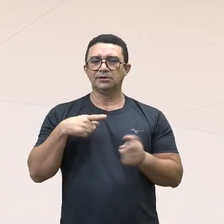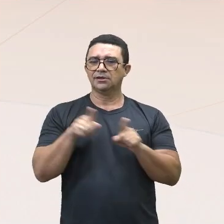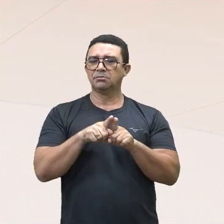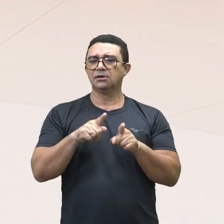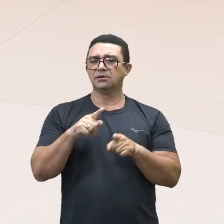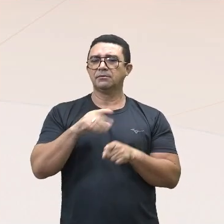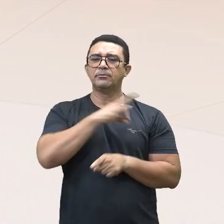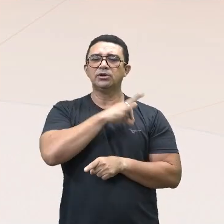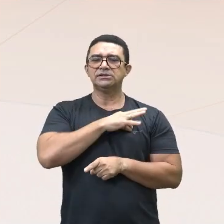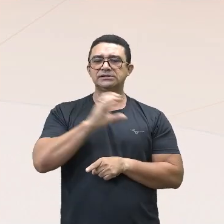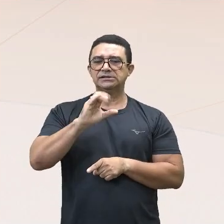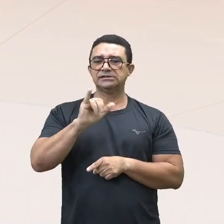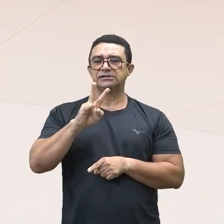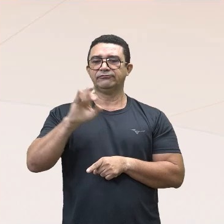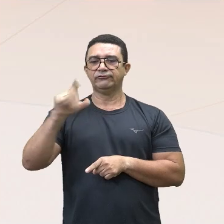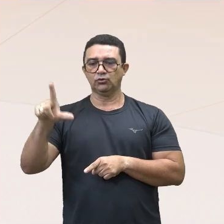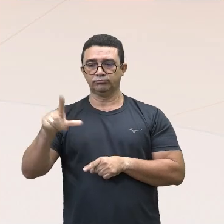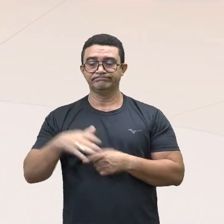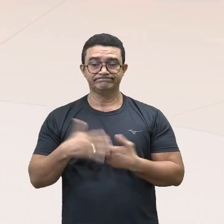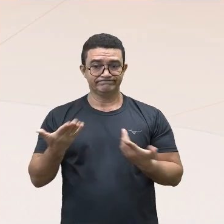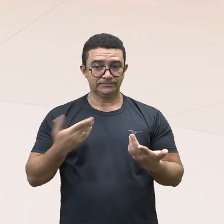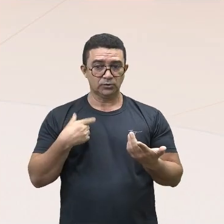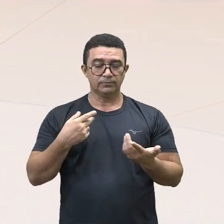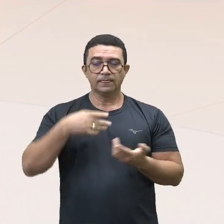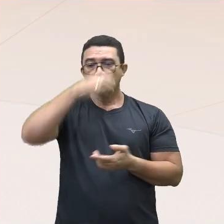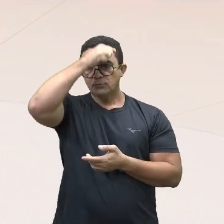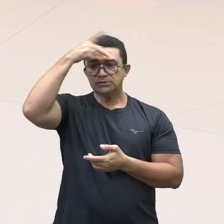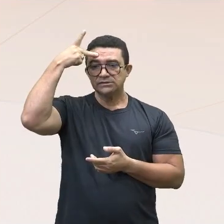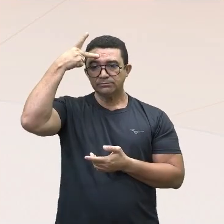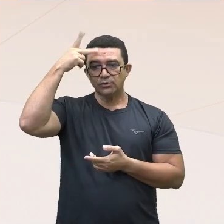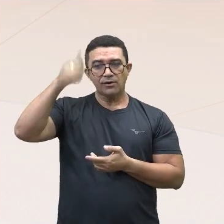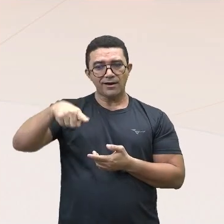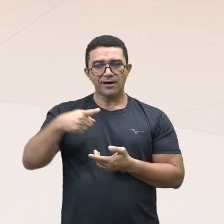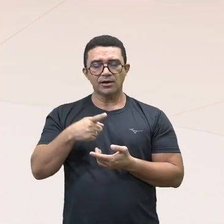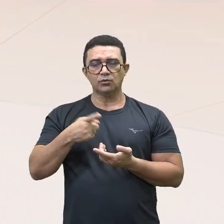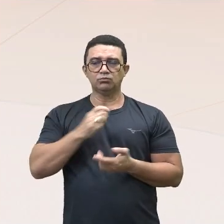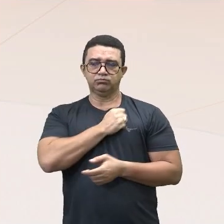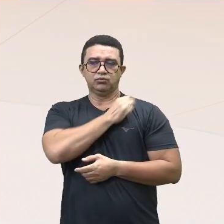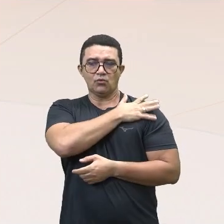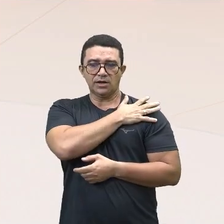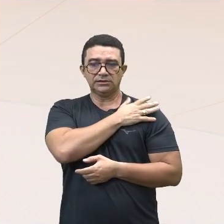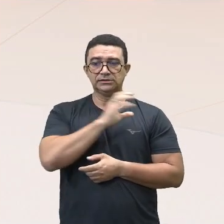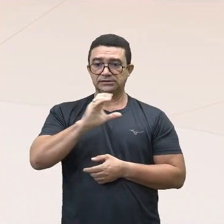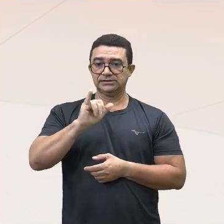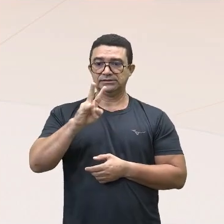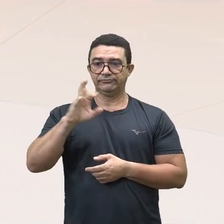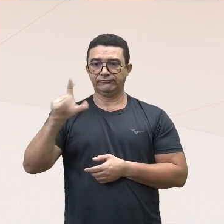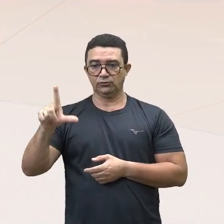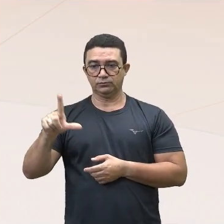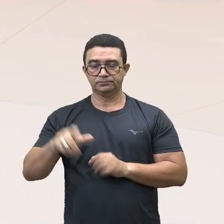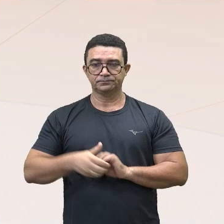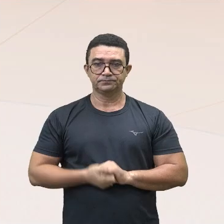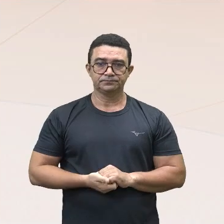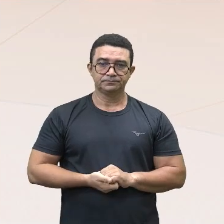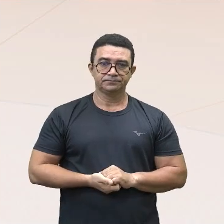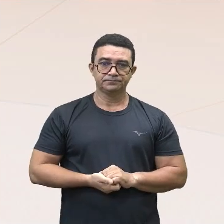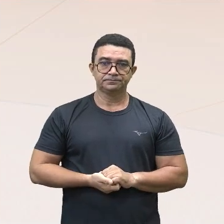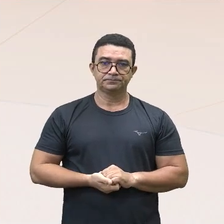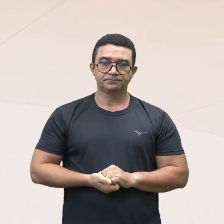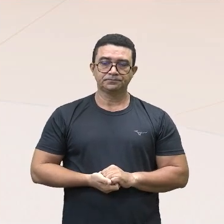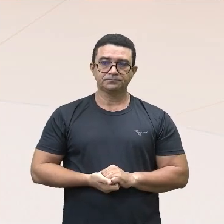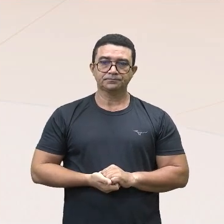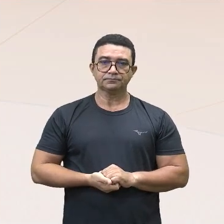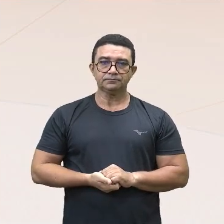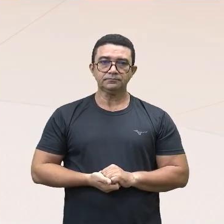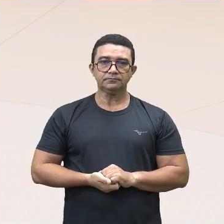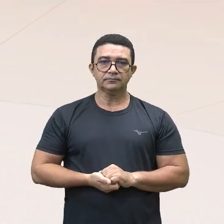civis. E o município, a guarda civil. Então vejam, esse é o exemplo aí do que nós chamamos de políticas constitutivas.